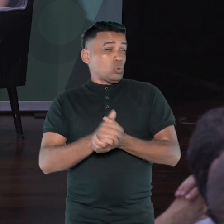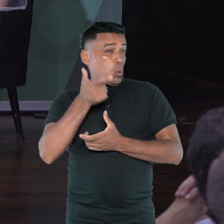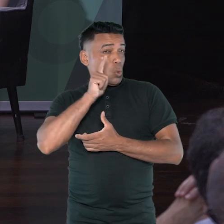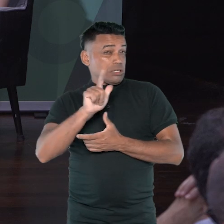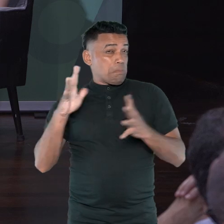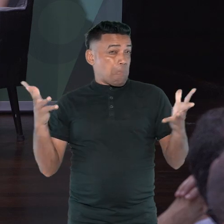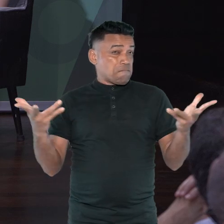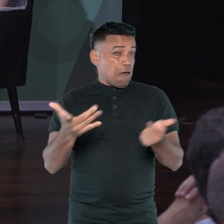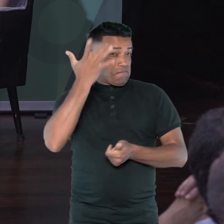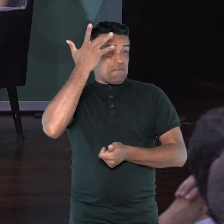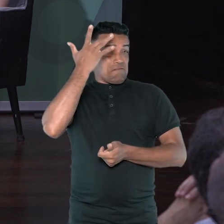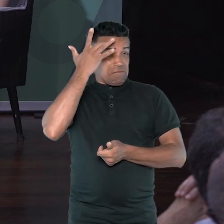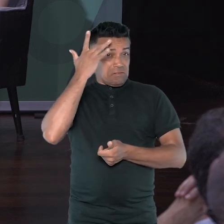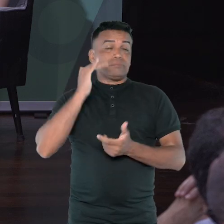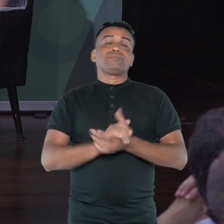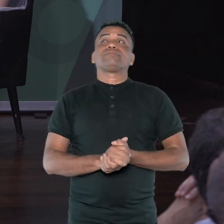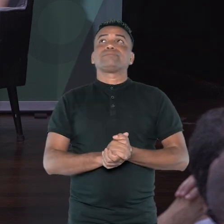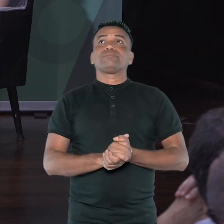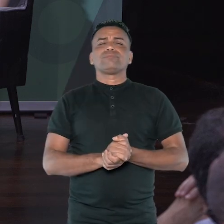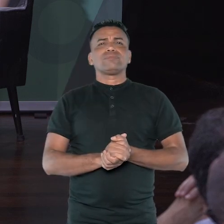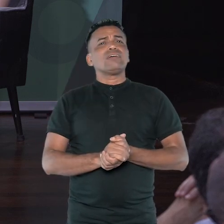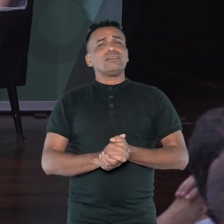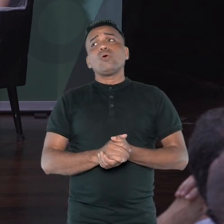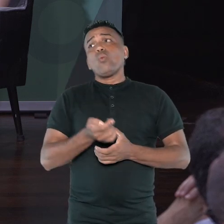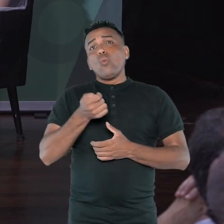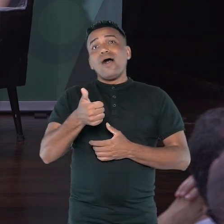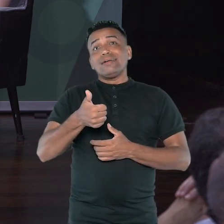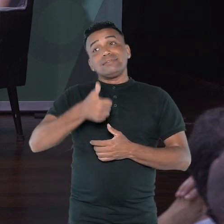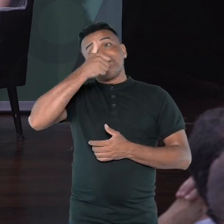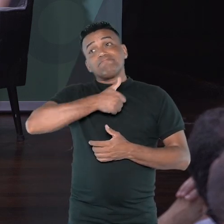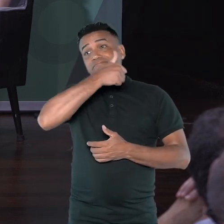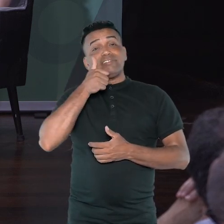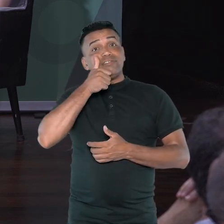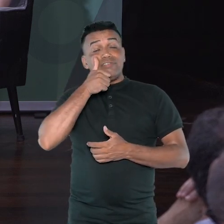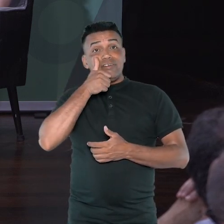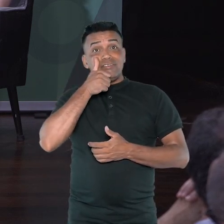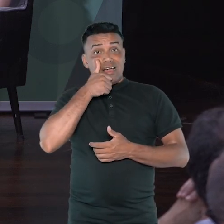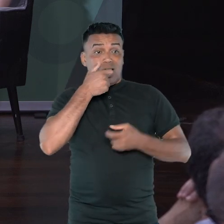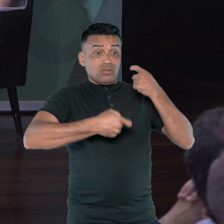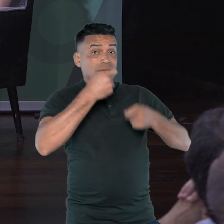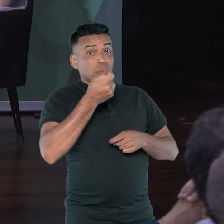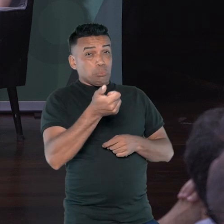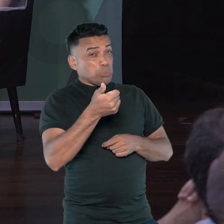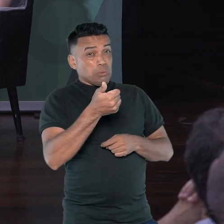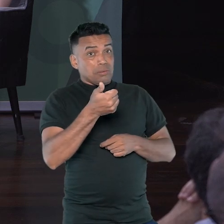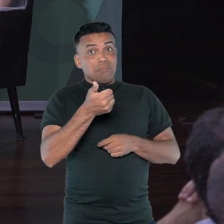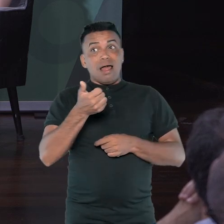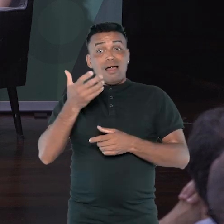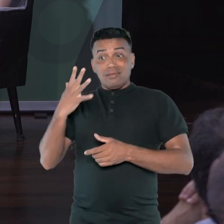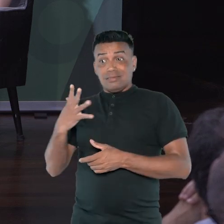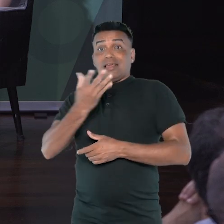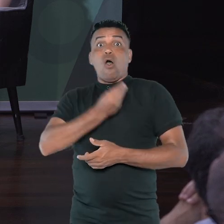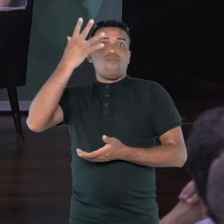bem-sucedido e quase que sacrifica o sexo em nome de salvar o casamento. E o casamento é uma instituição